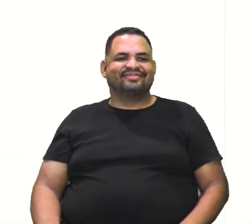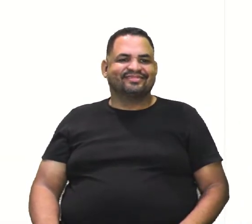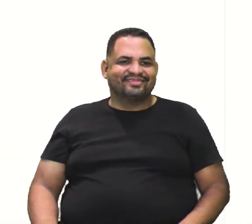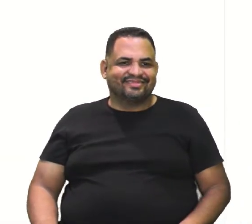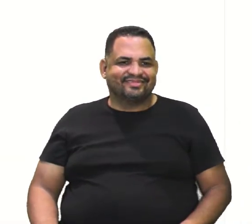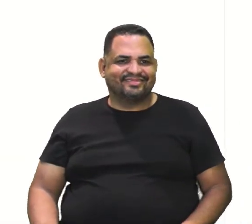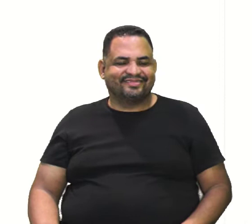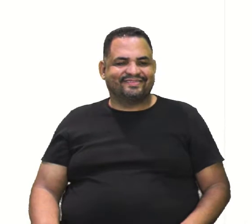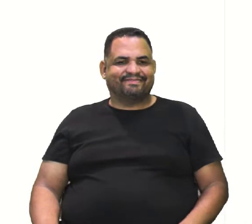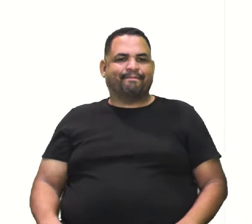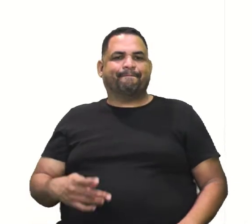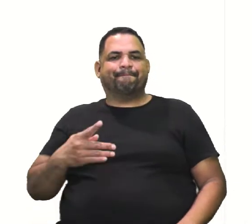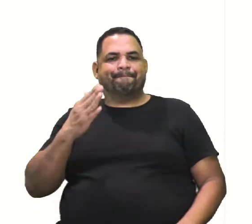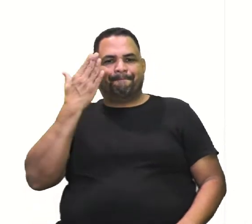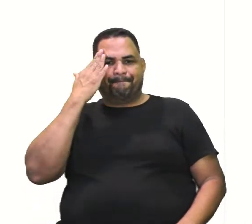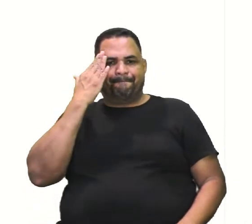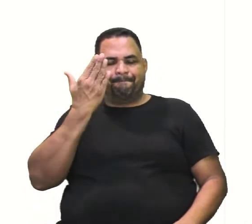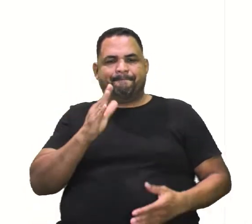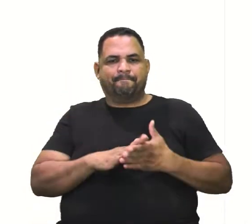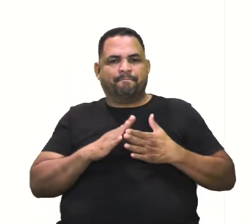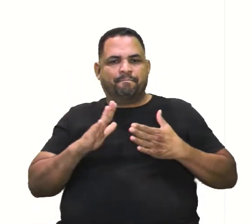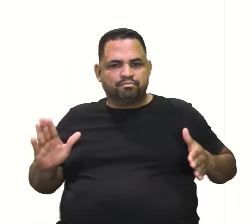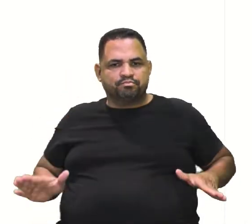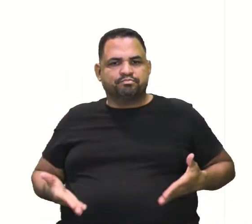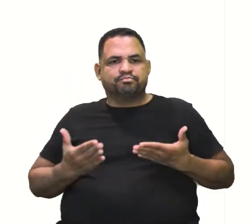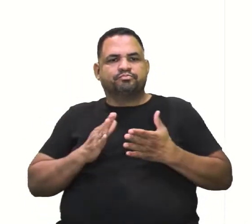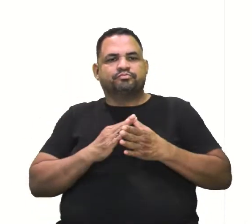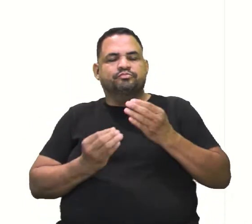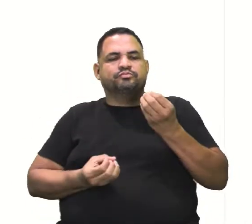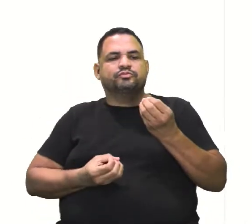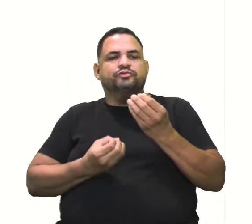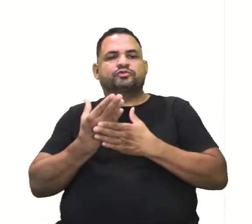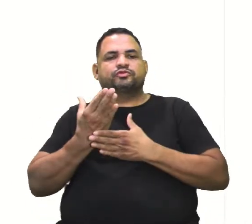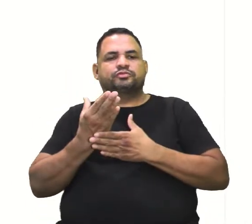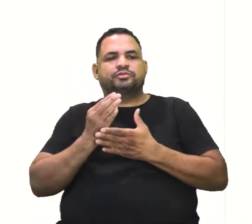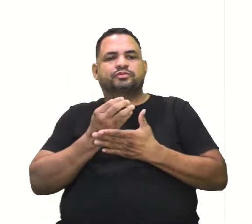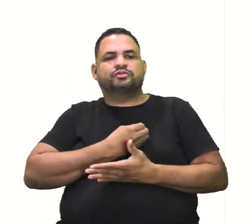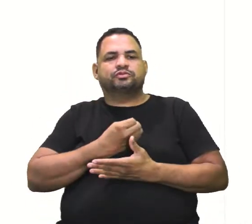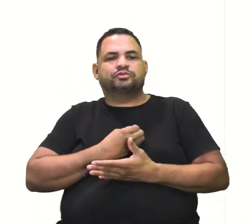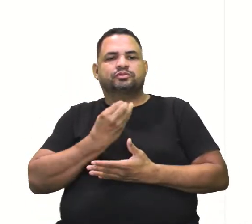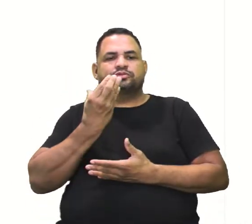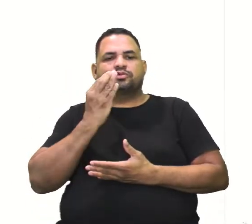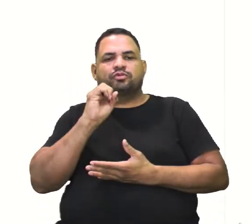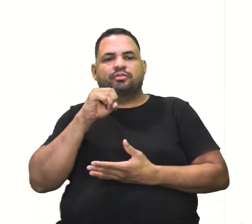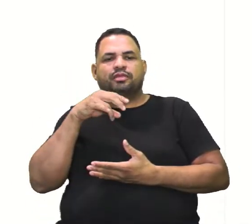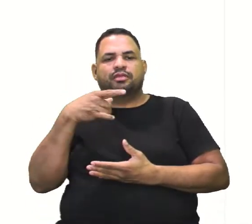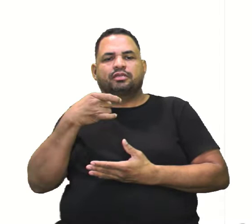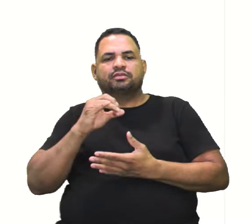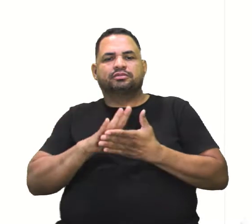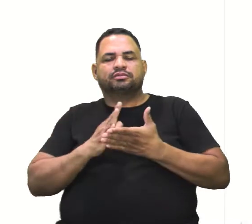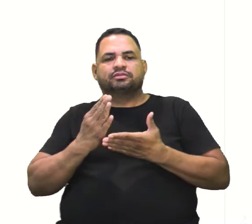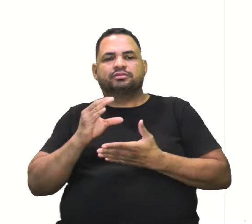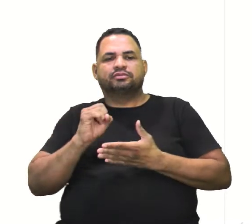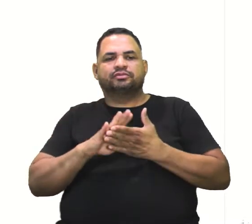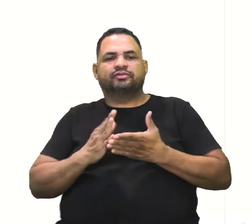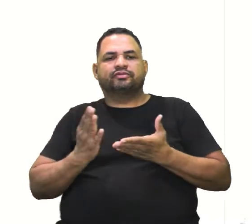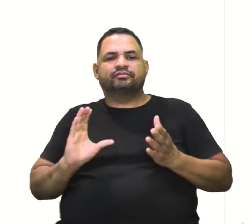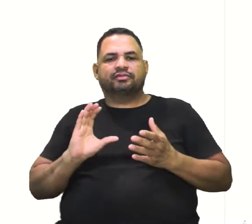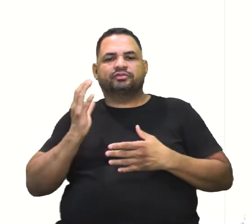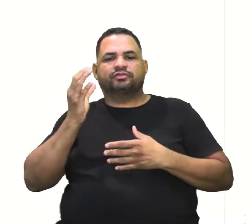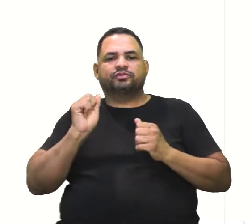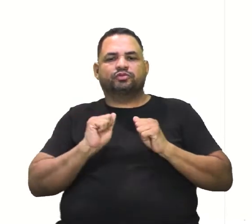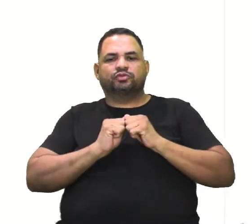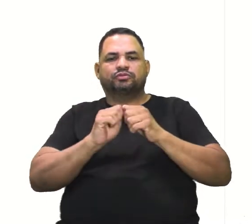complexo quanto parece. Para entender a motivação da criação dos números complexos, vamos resolver juntos as equações